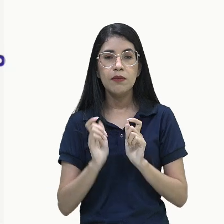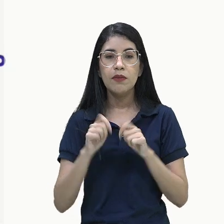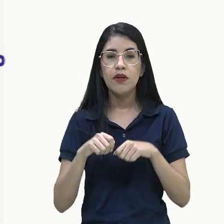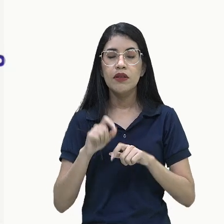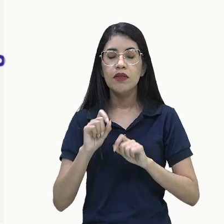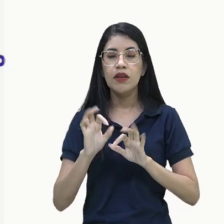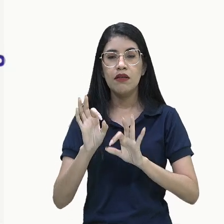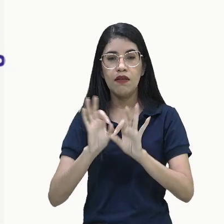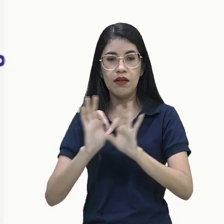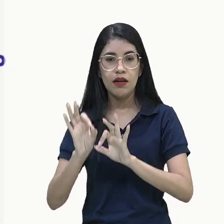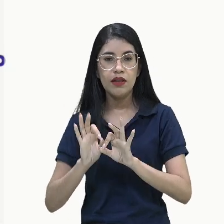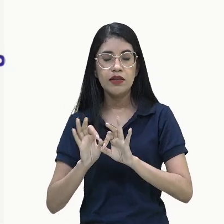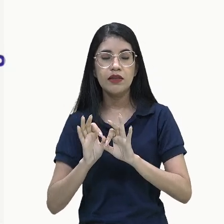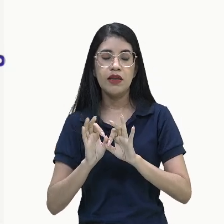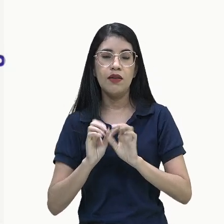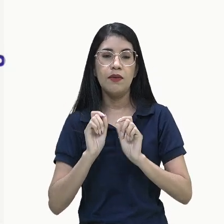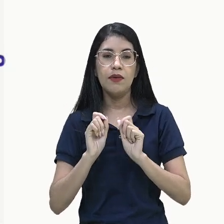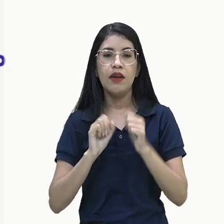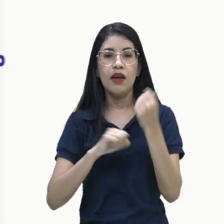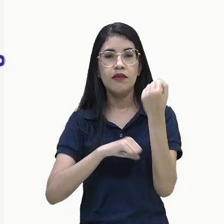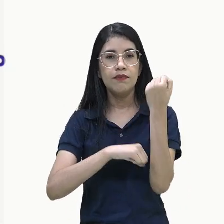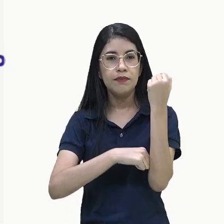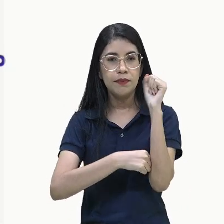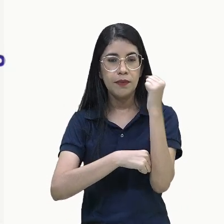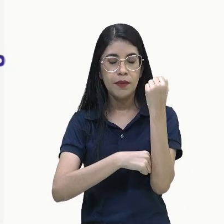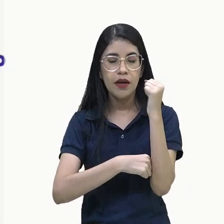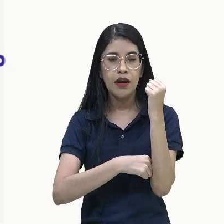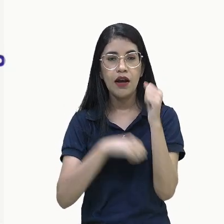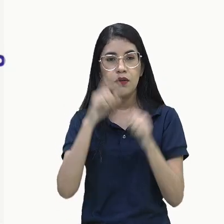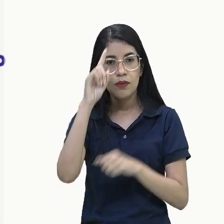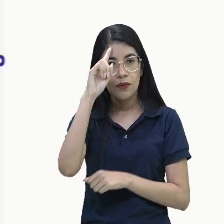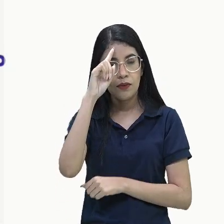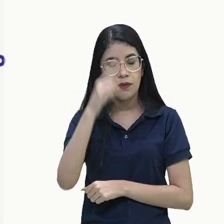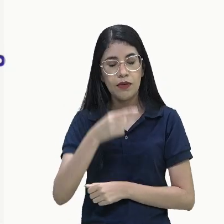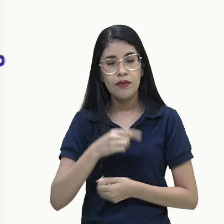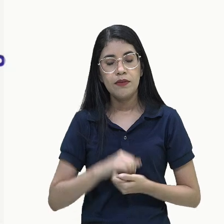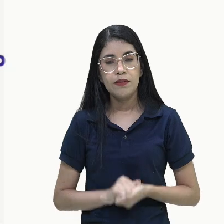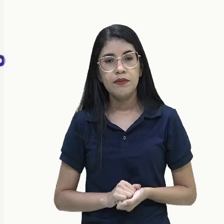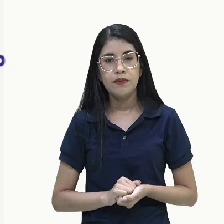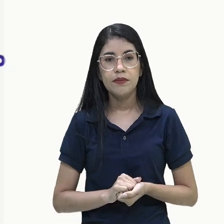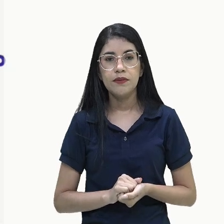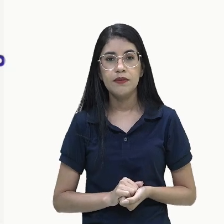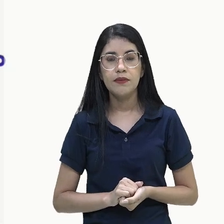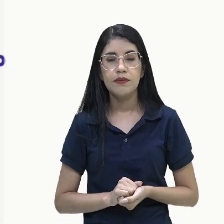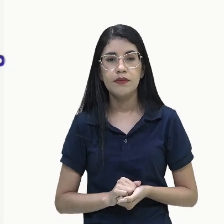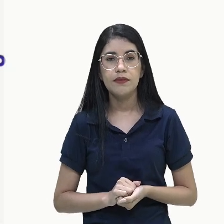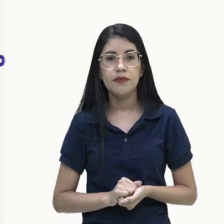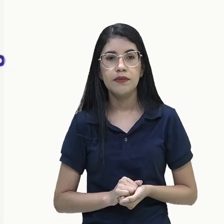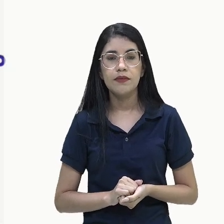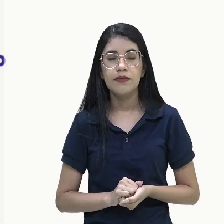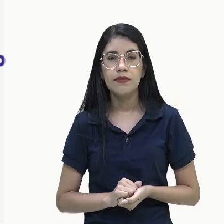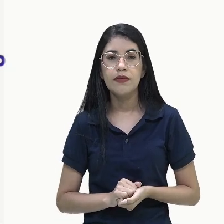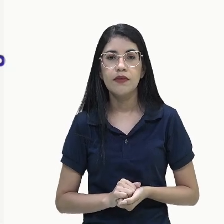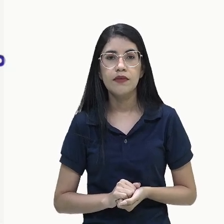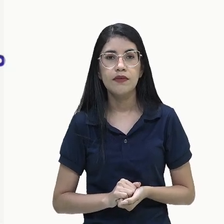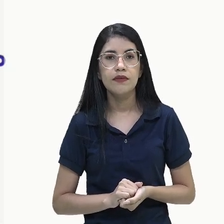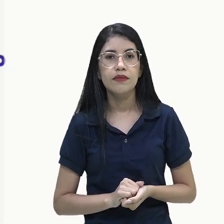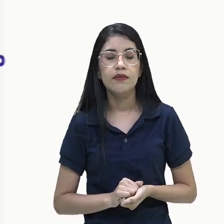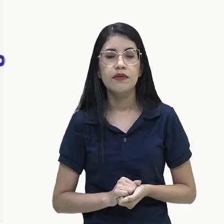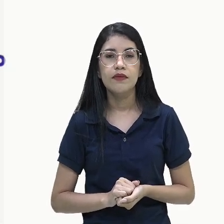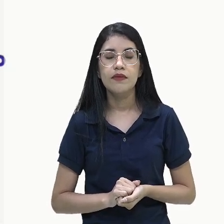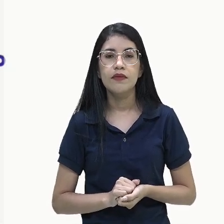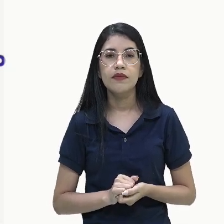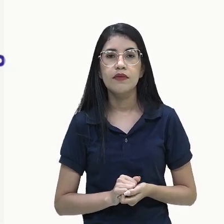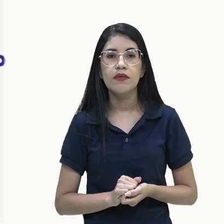a coordenação das atividades, né? O comando das atividades realizadas por todo o corpo. Uma